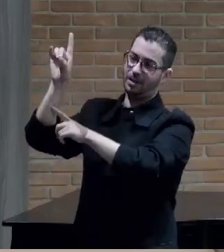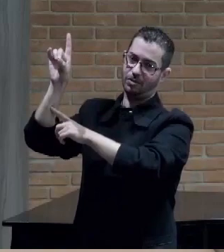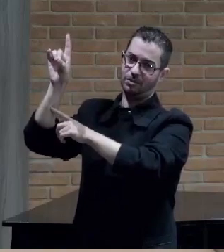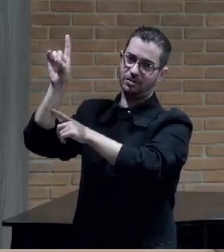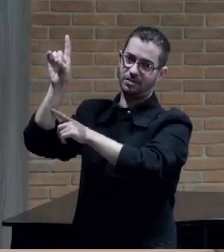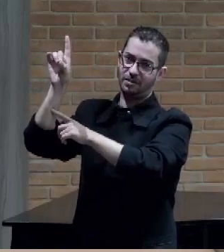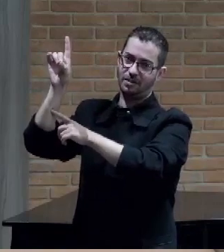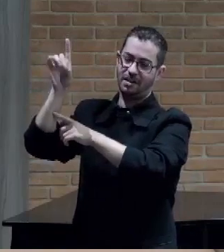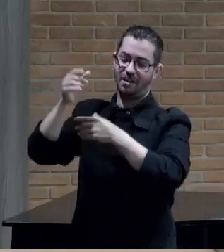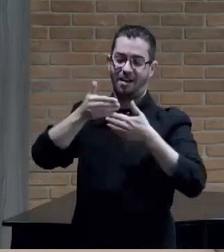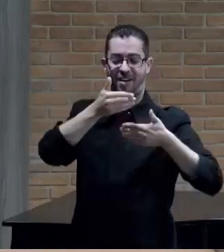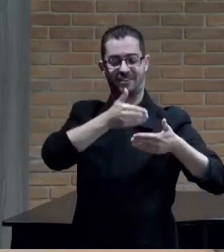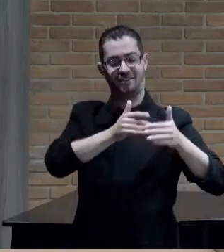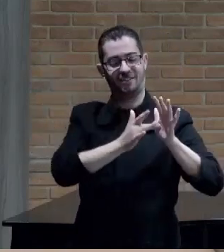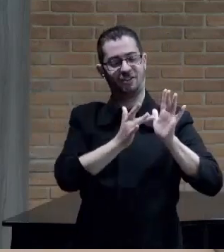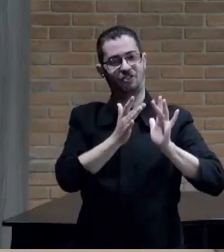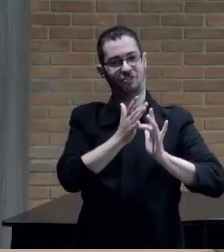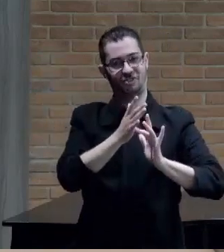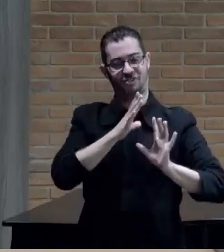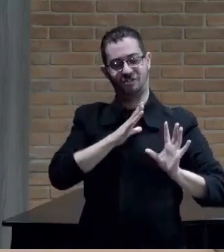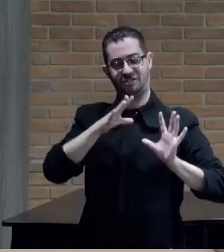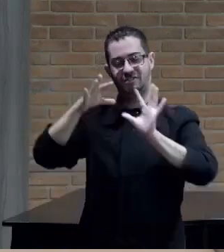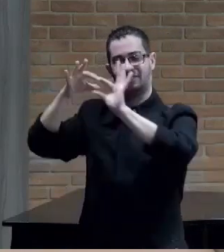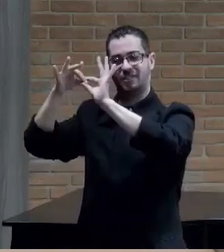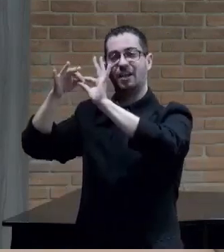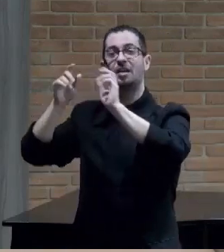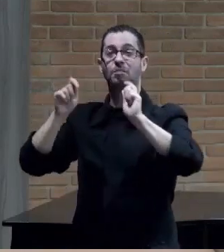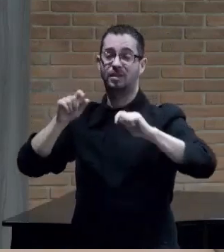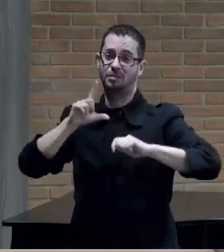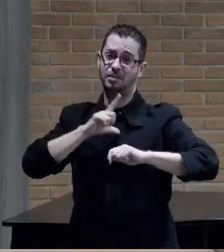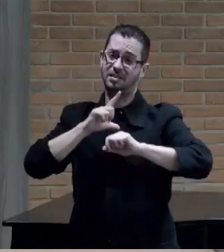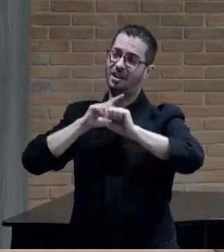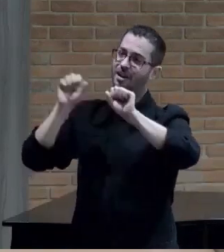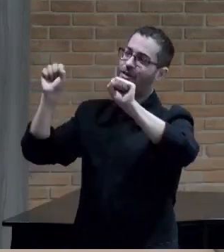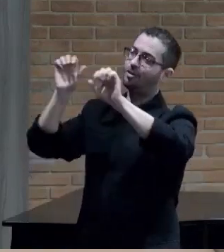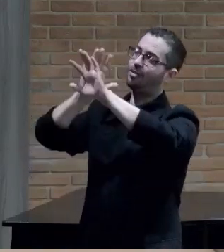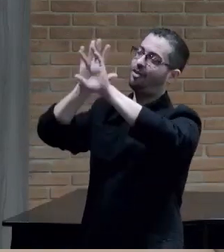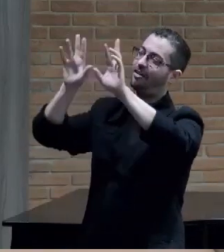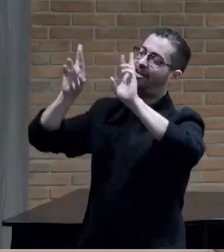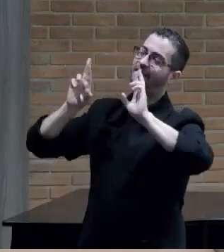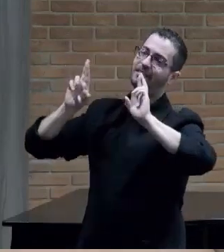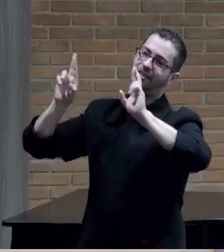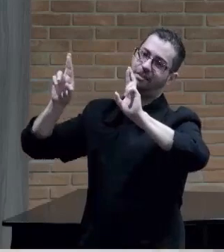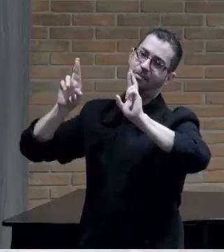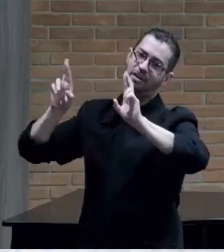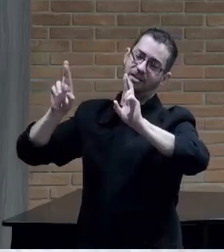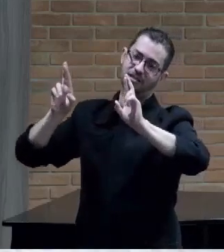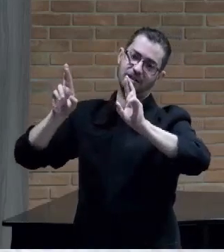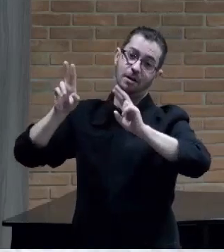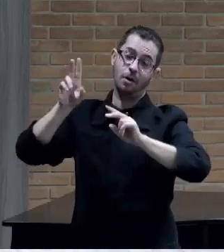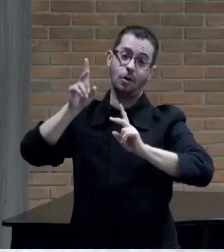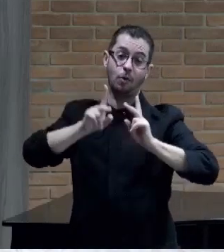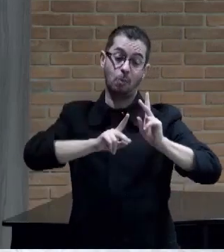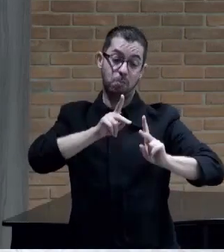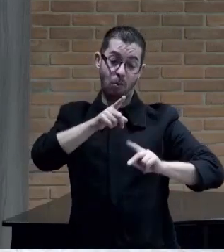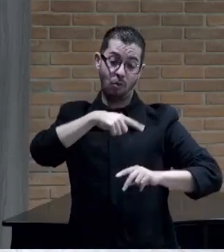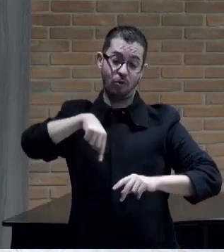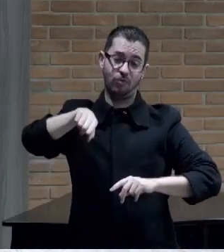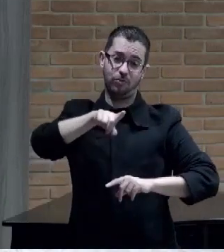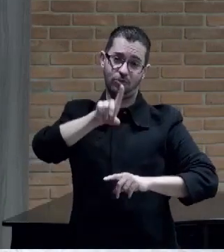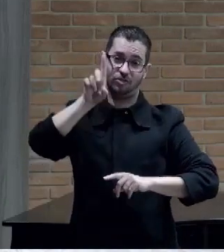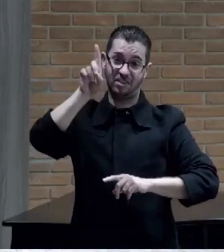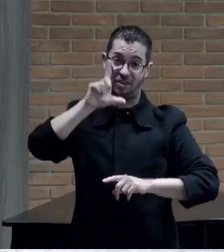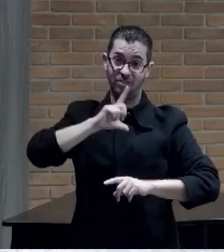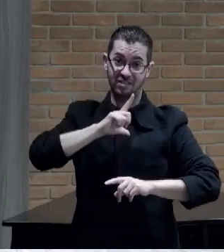nos gloriar na esperança. O povo de Deus é um povo que tem esperança.